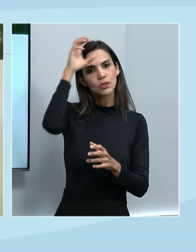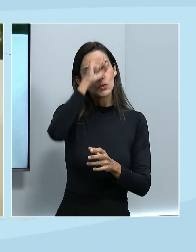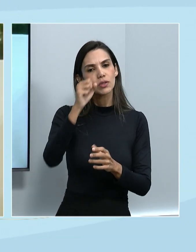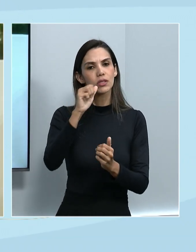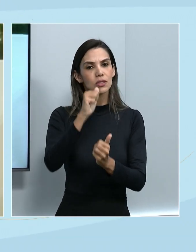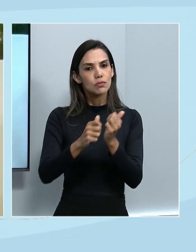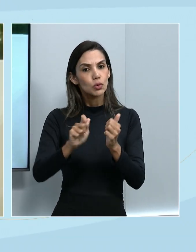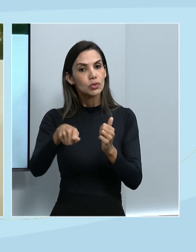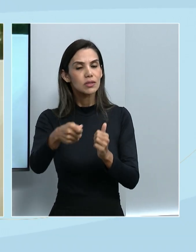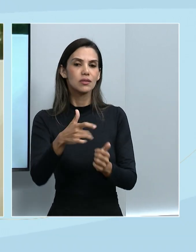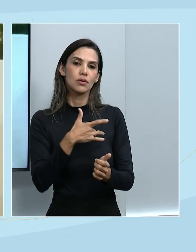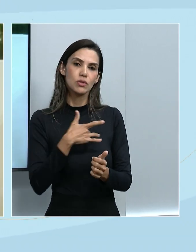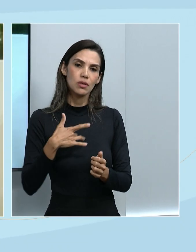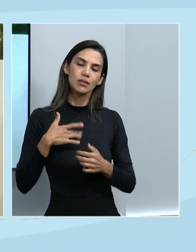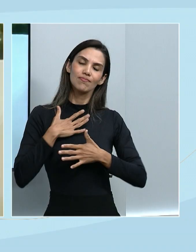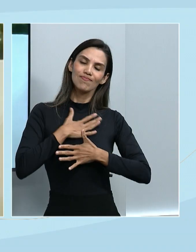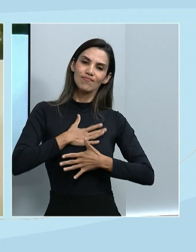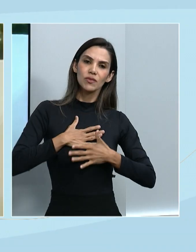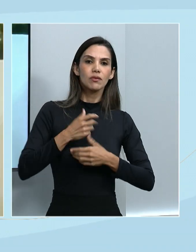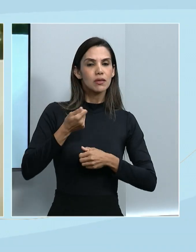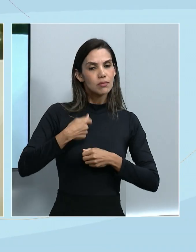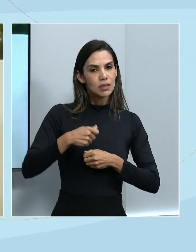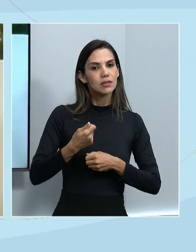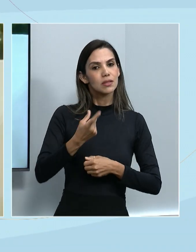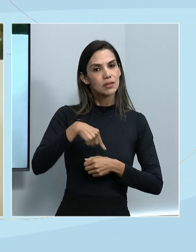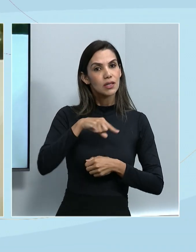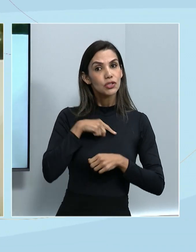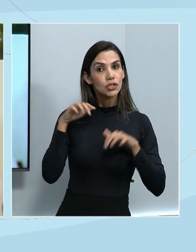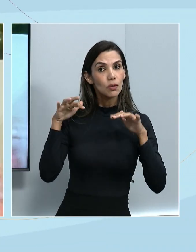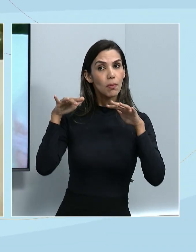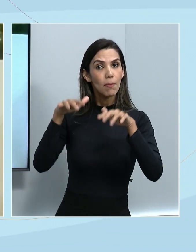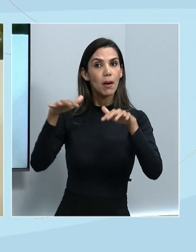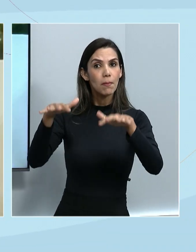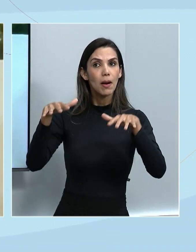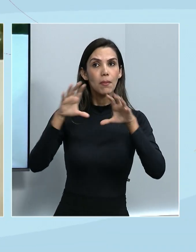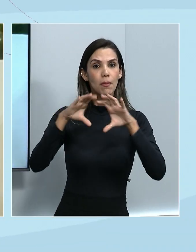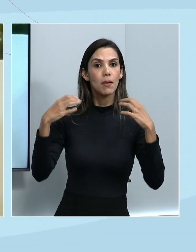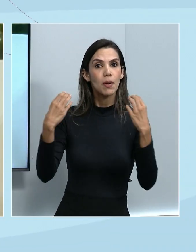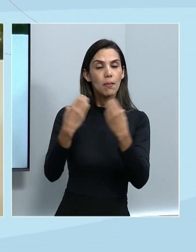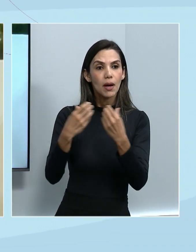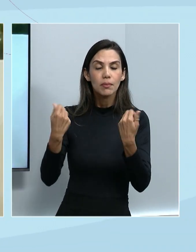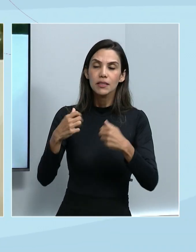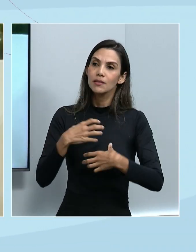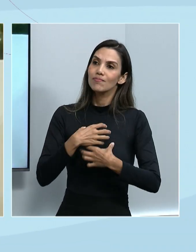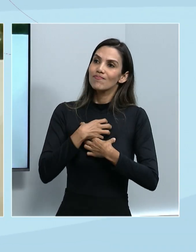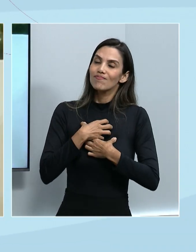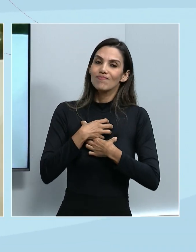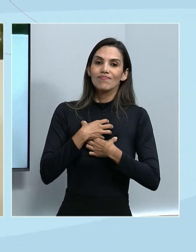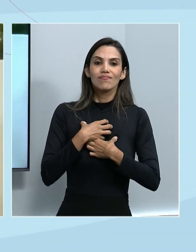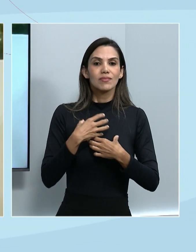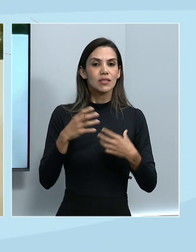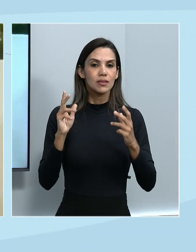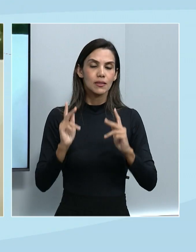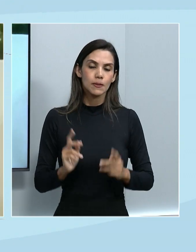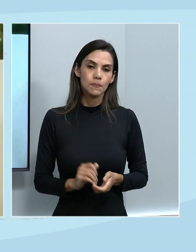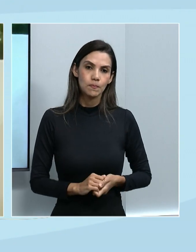é algo agradável e tem que continuar sendo assim, para crianças, jovens, adultos, para todo mundo.